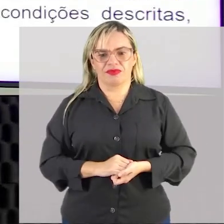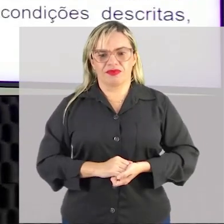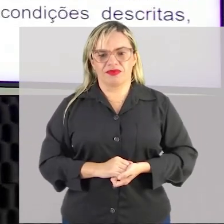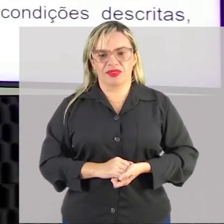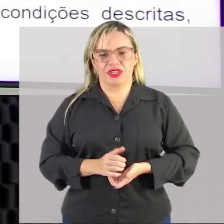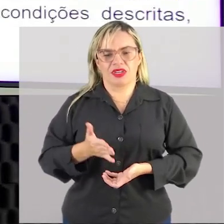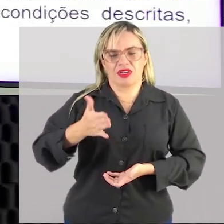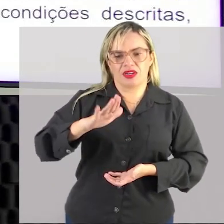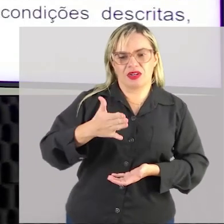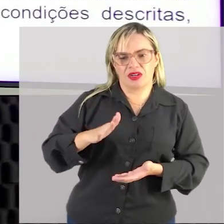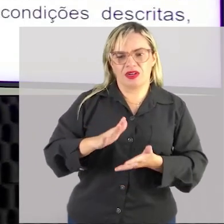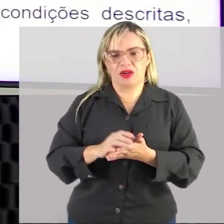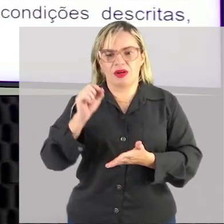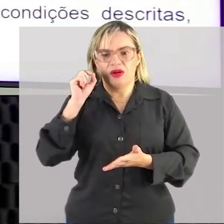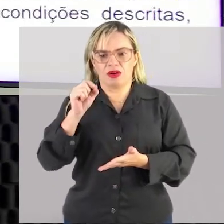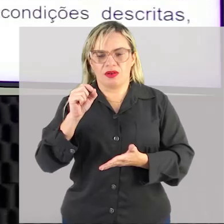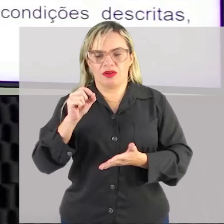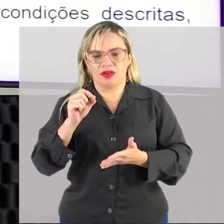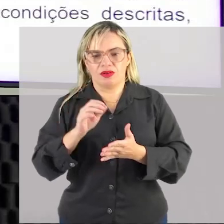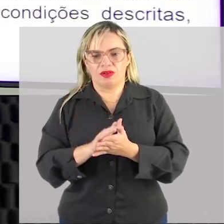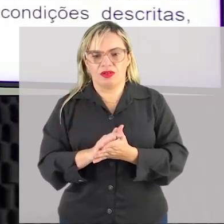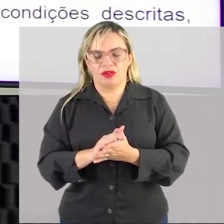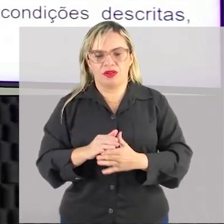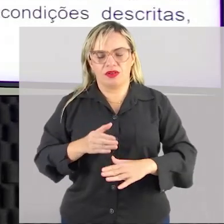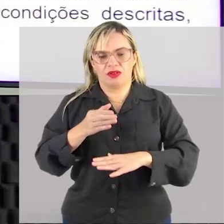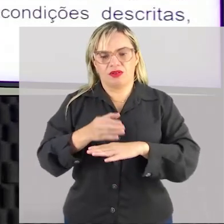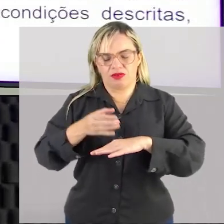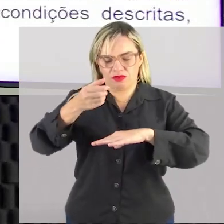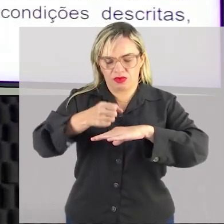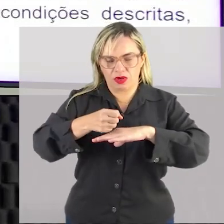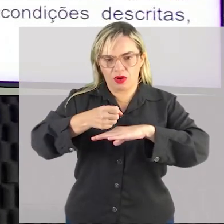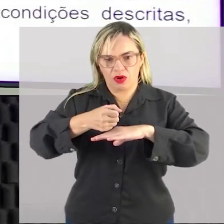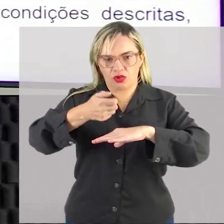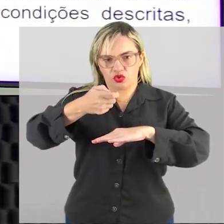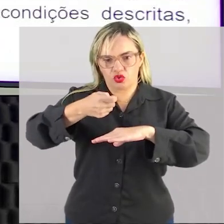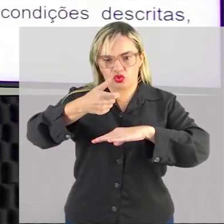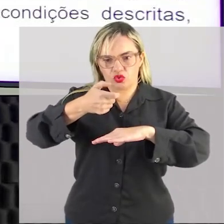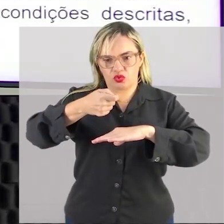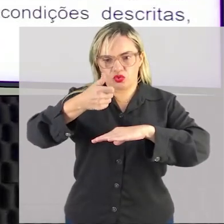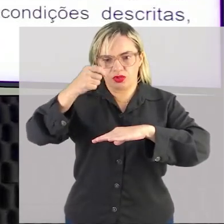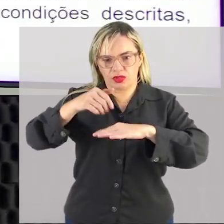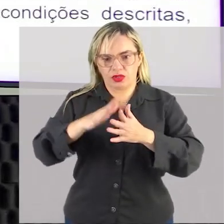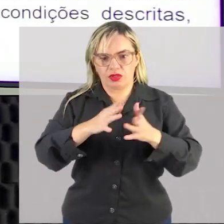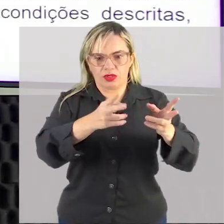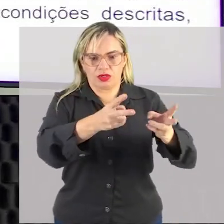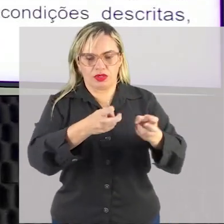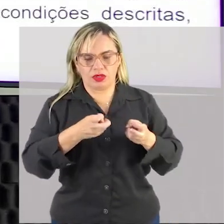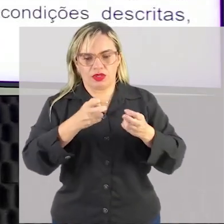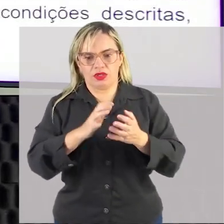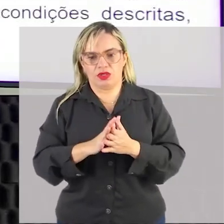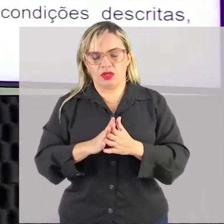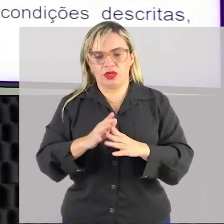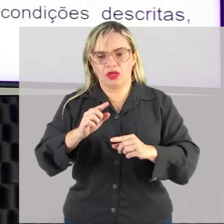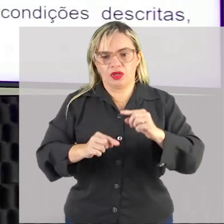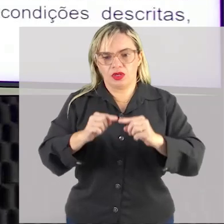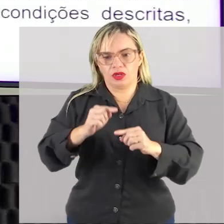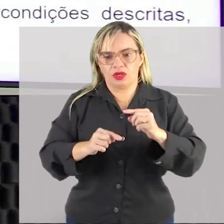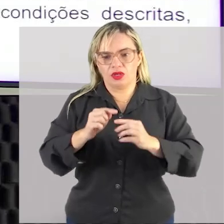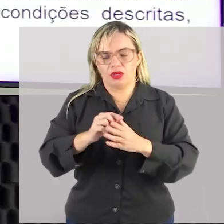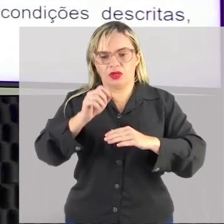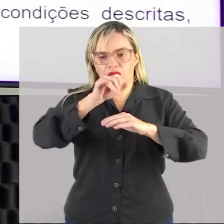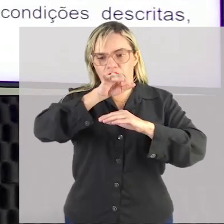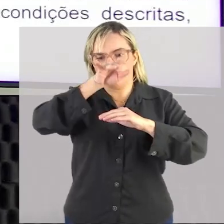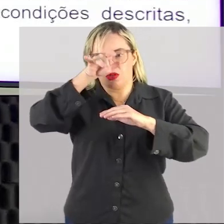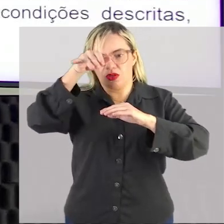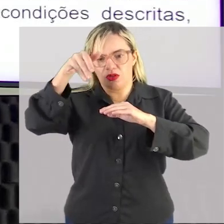Às vezes, ao cobrir um refrigerante, percebe-se que uma parte do produto vaza rapidamente pela